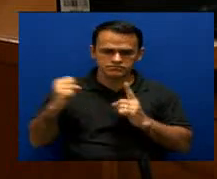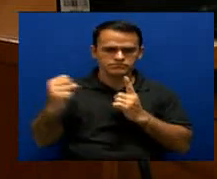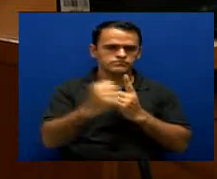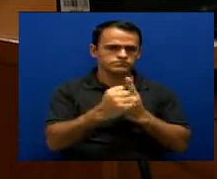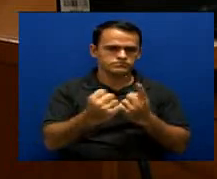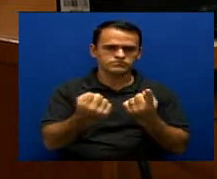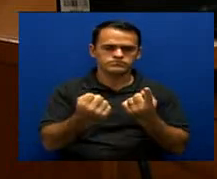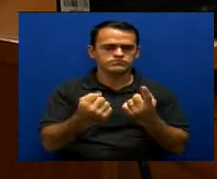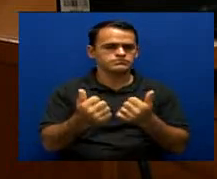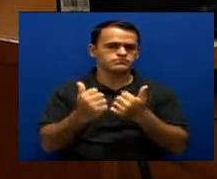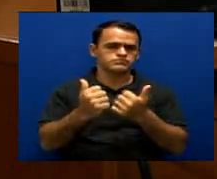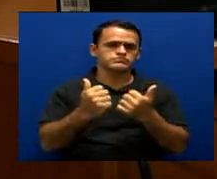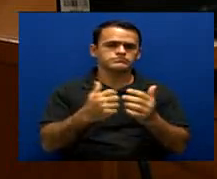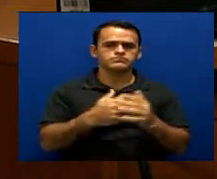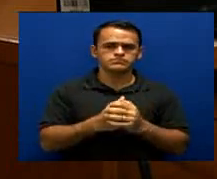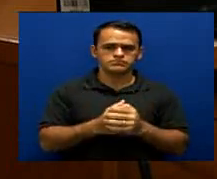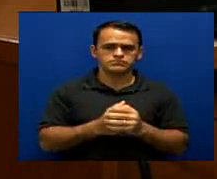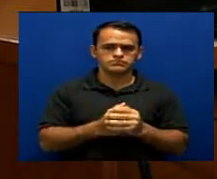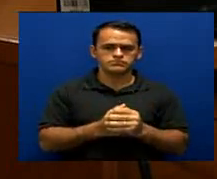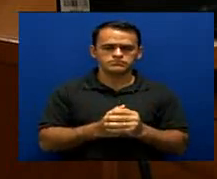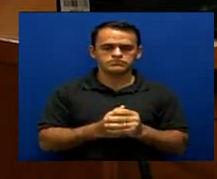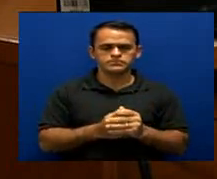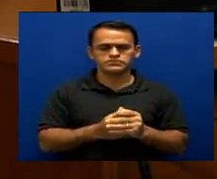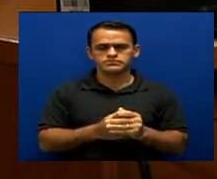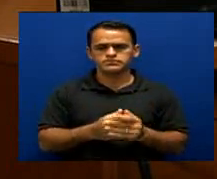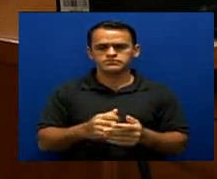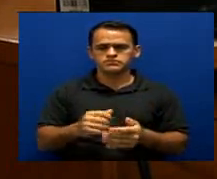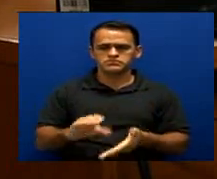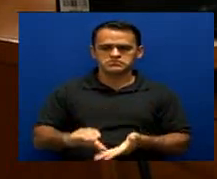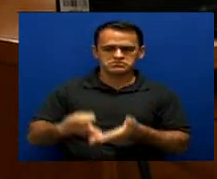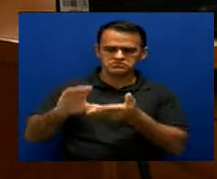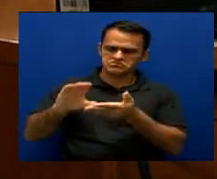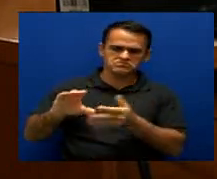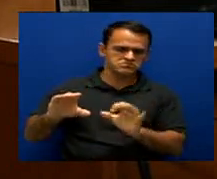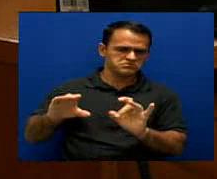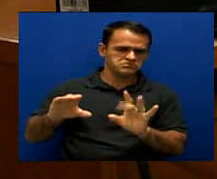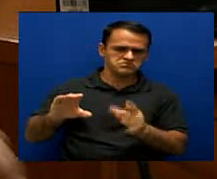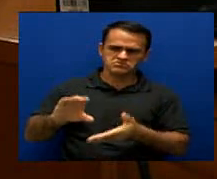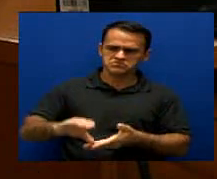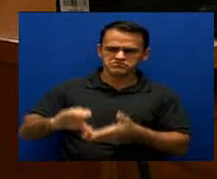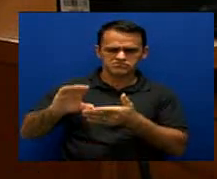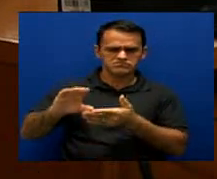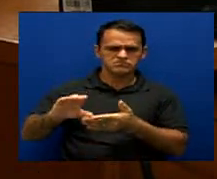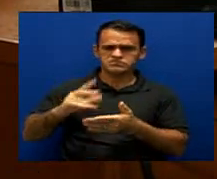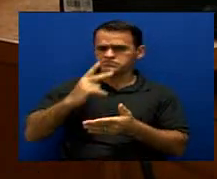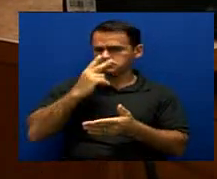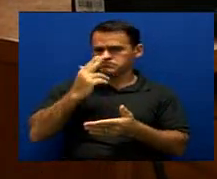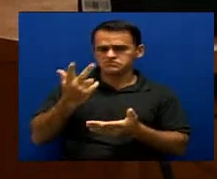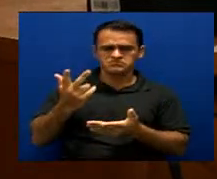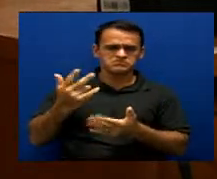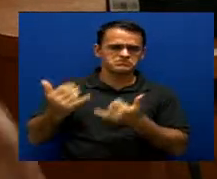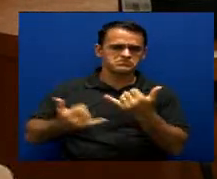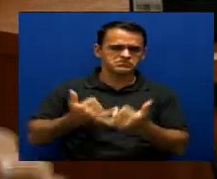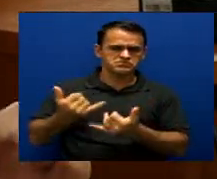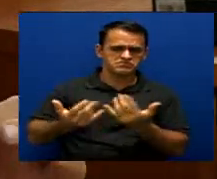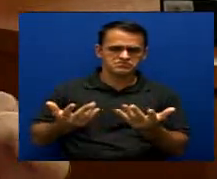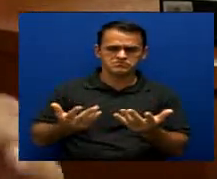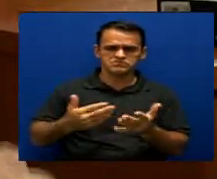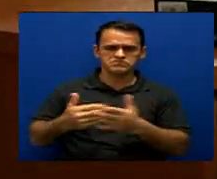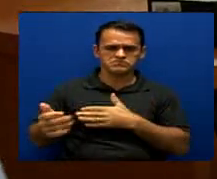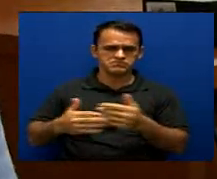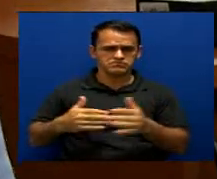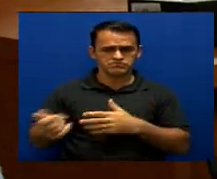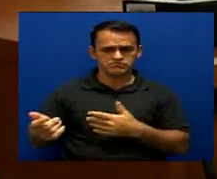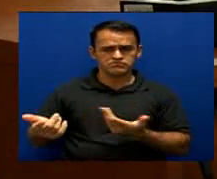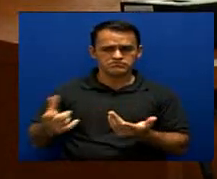o controle social não pode só dar-nos formalismo dos conselhos que o conselho efe de sorocaba uma brincadeira de mau gosto inclusive presidido pelo